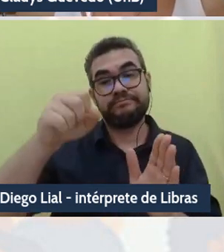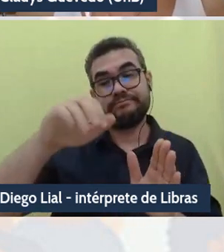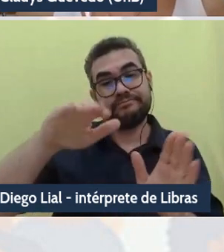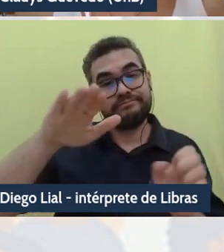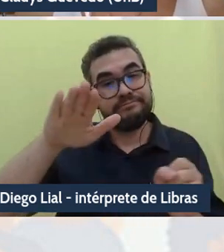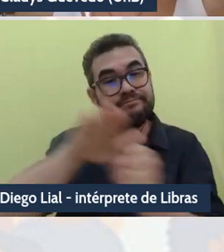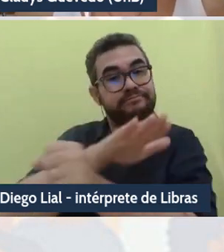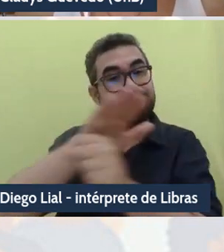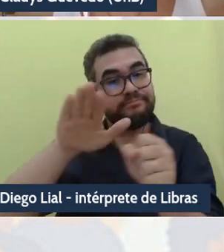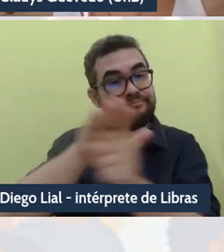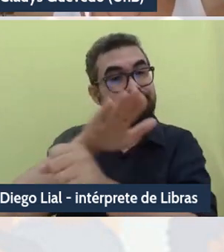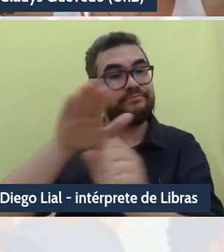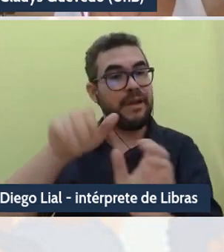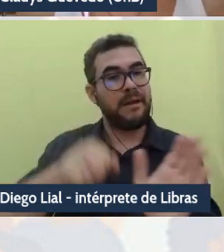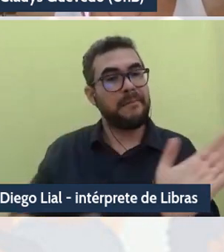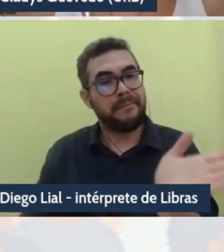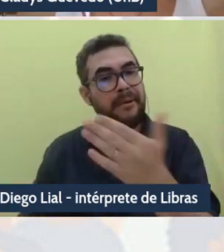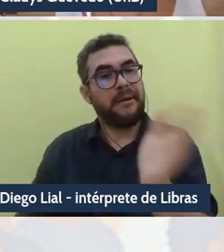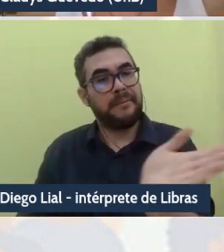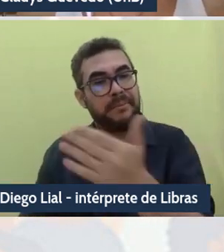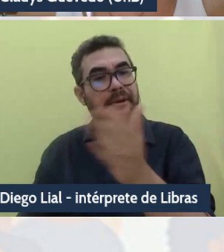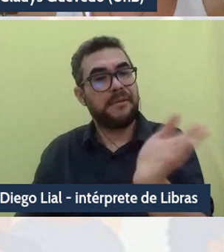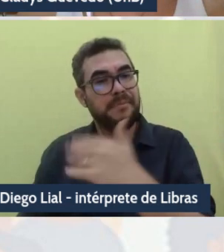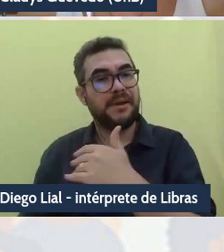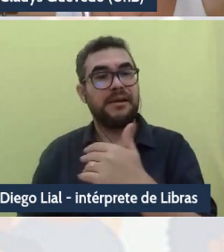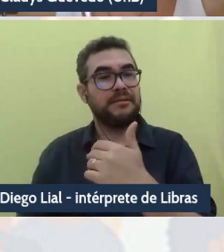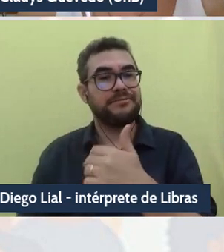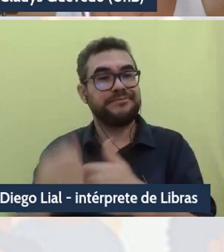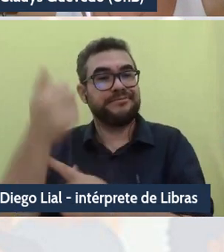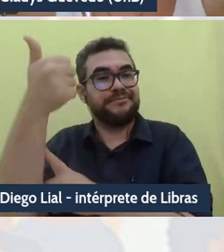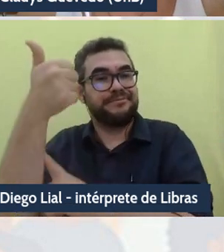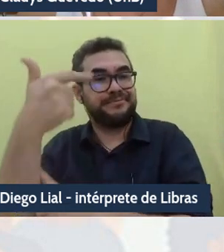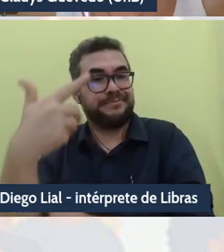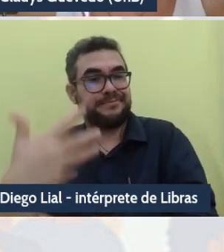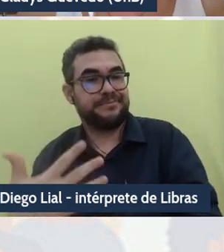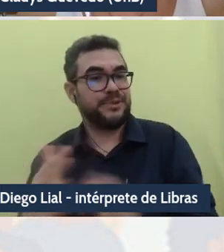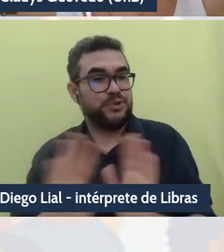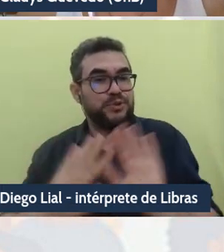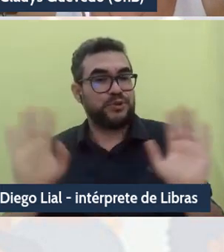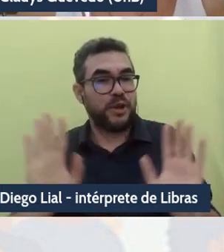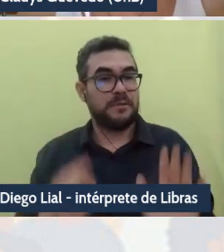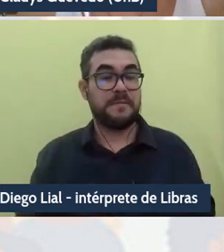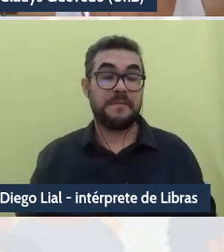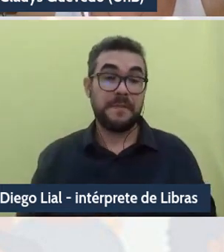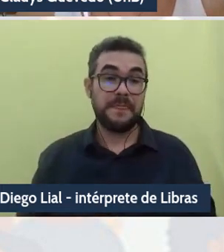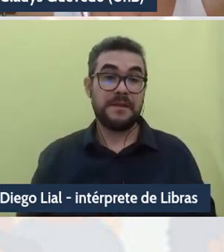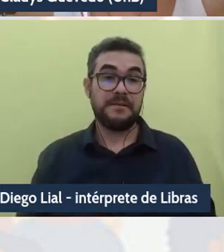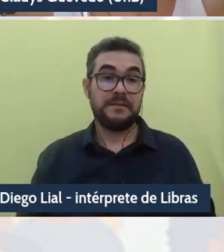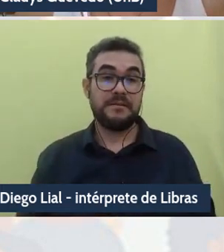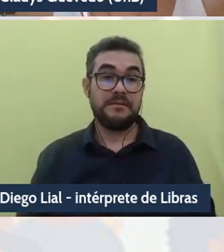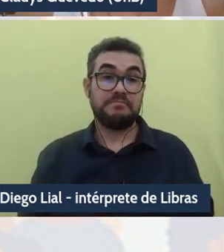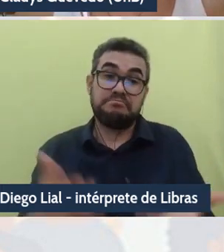classificados? Esses questionamentos, né, têm que ser feitos por todos nós, né?